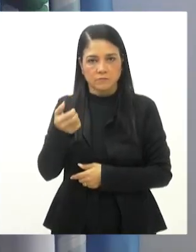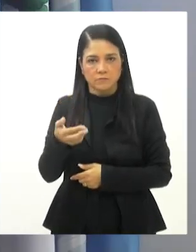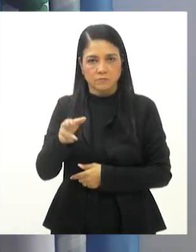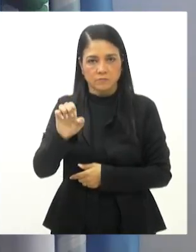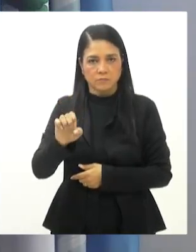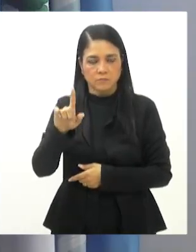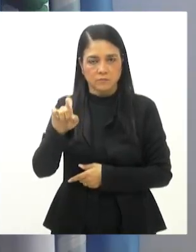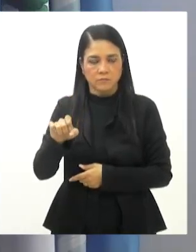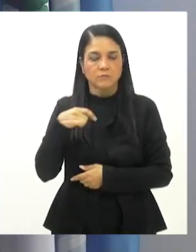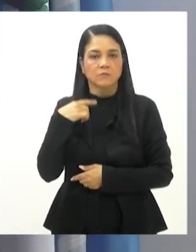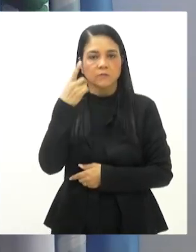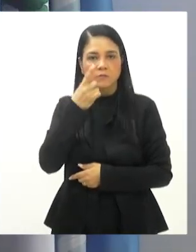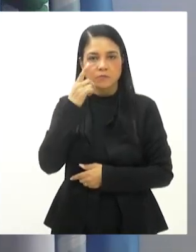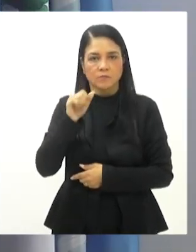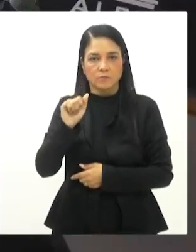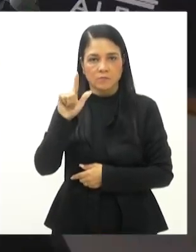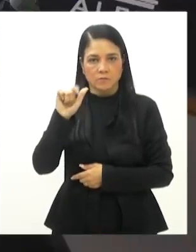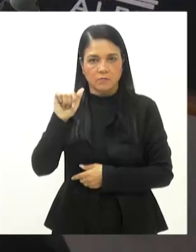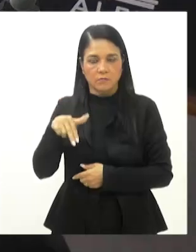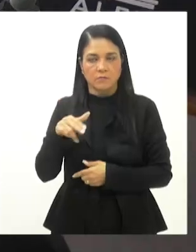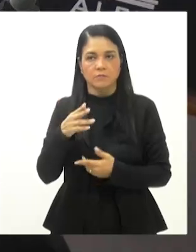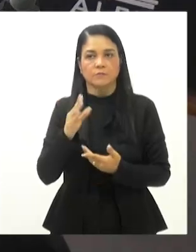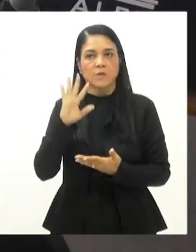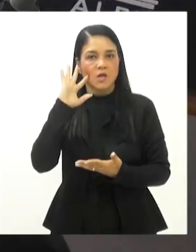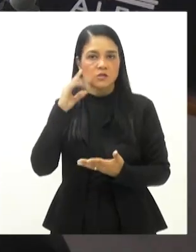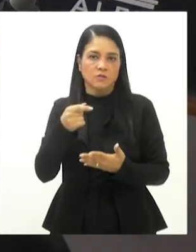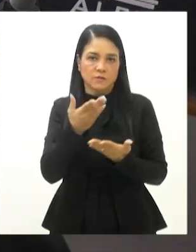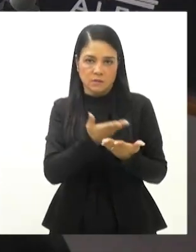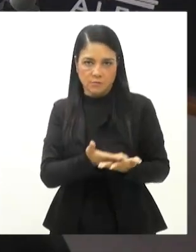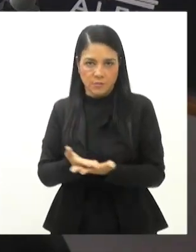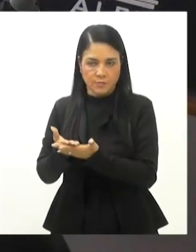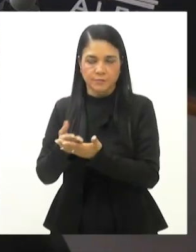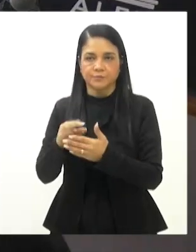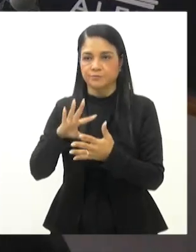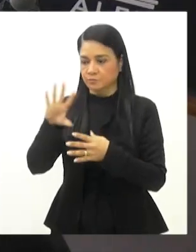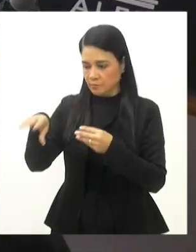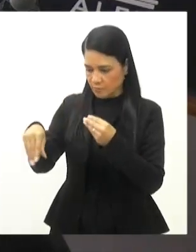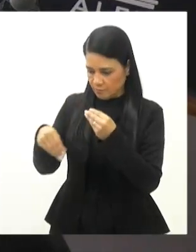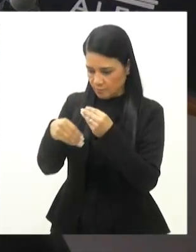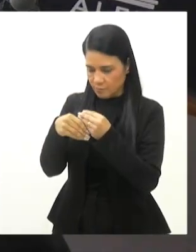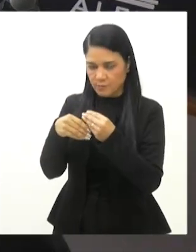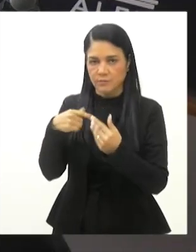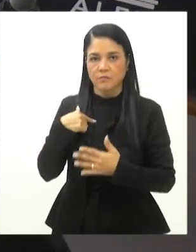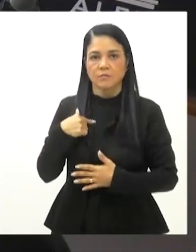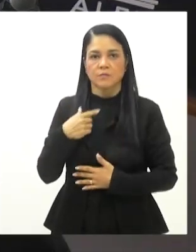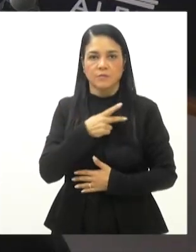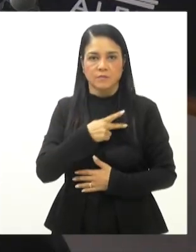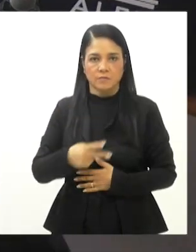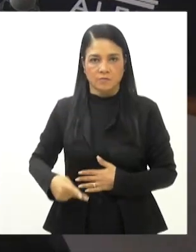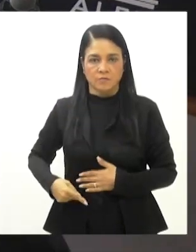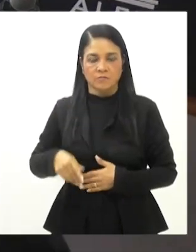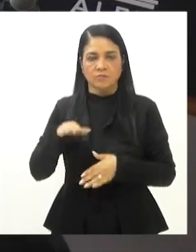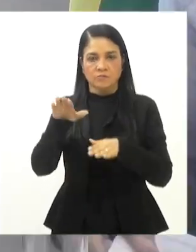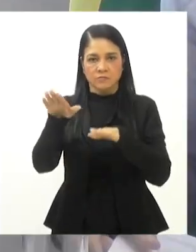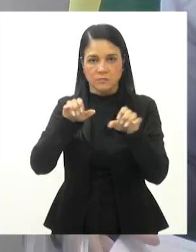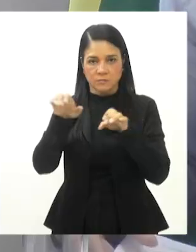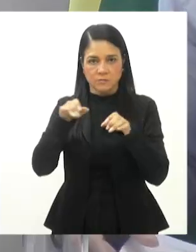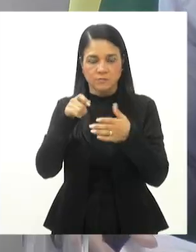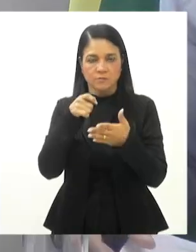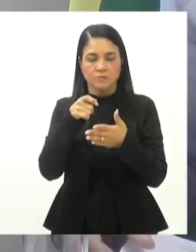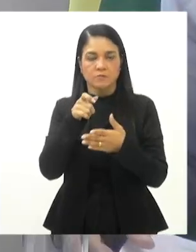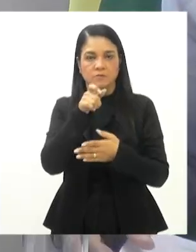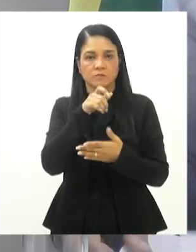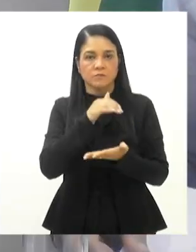possa definir esse encaminhamento. Presidente, se me permite só uma parte, a minha pretensão em convocar os